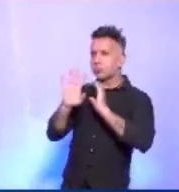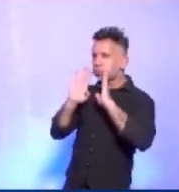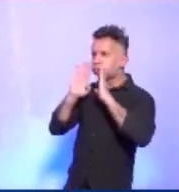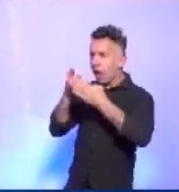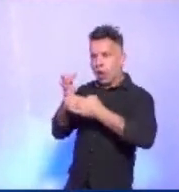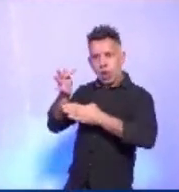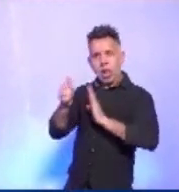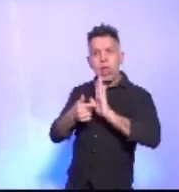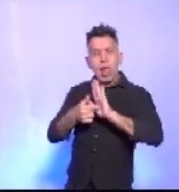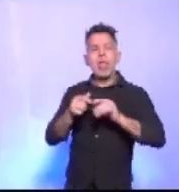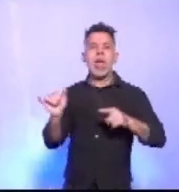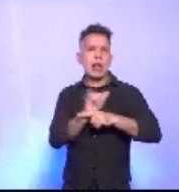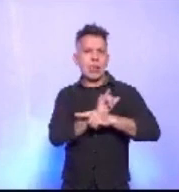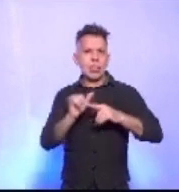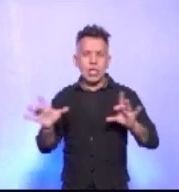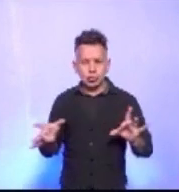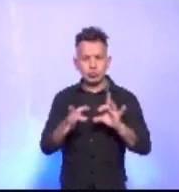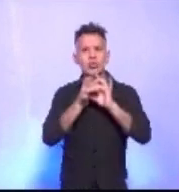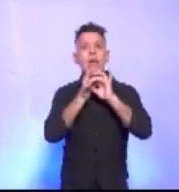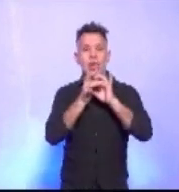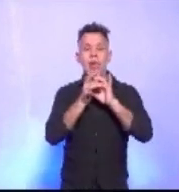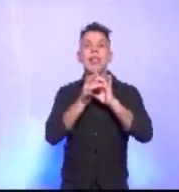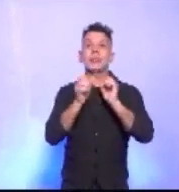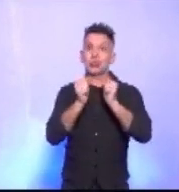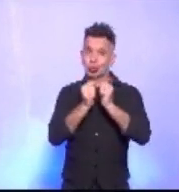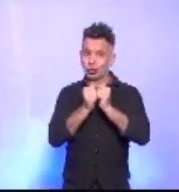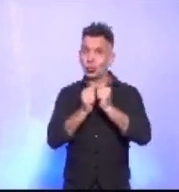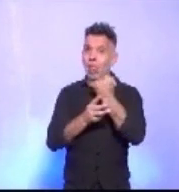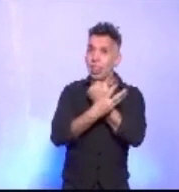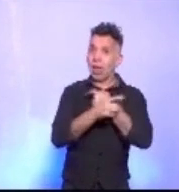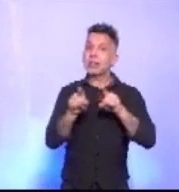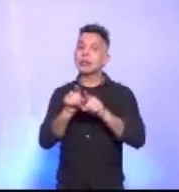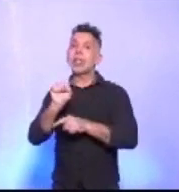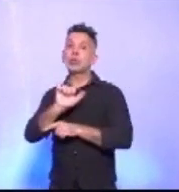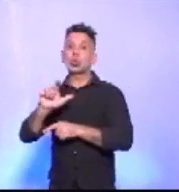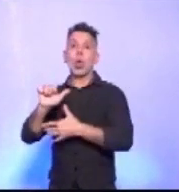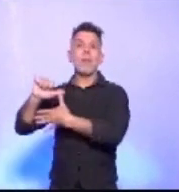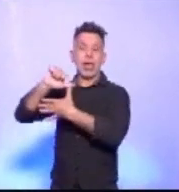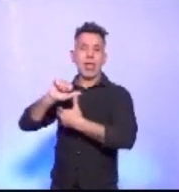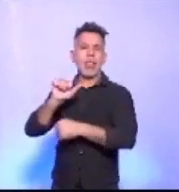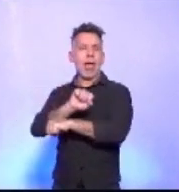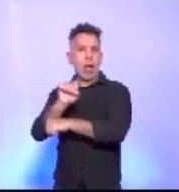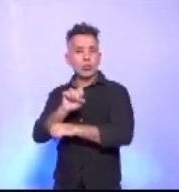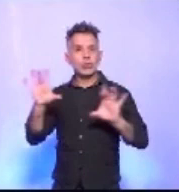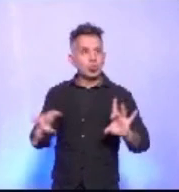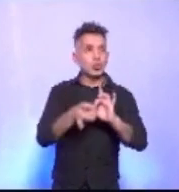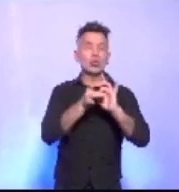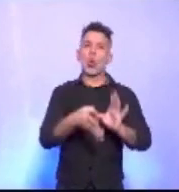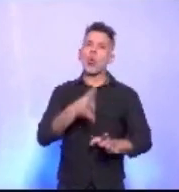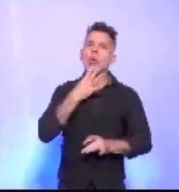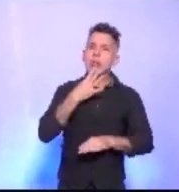a combinação estratégica dos negócios de Allianz e Sudamérica Auto. Unidos com conhecimentos e